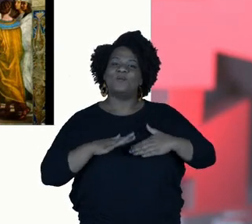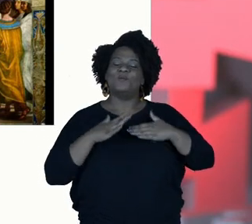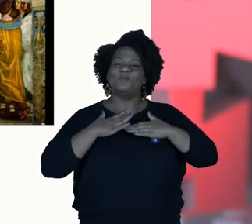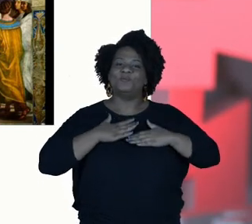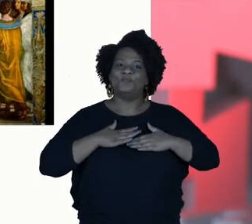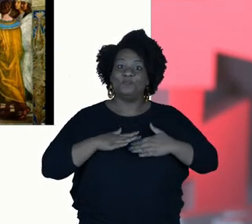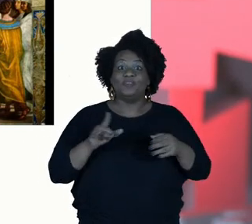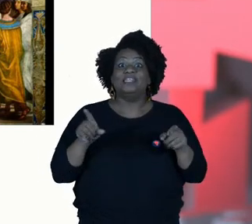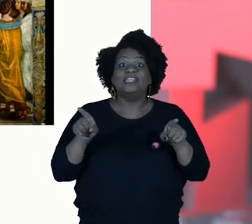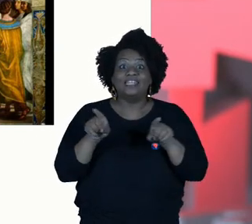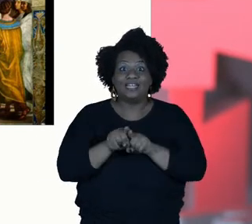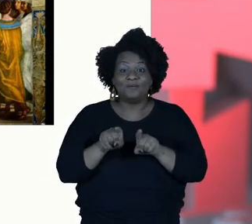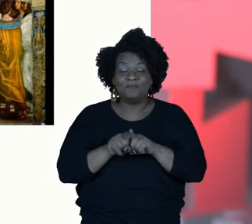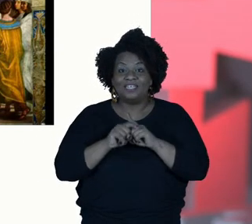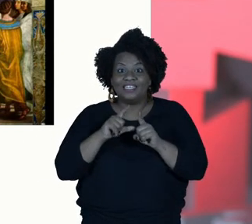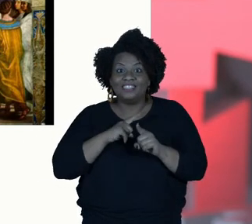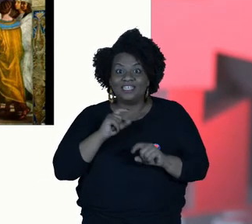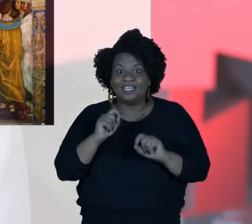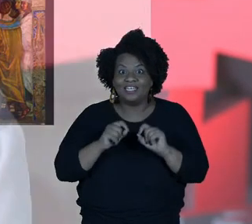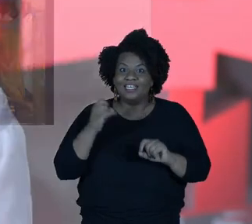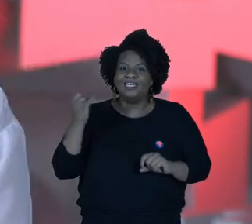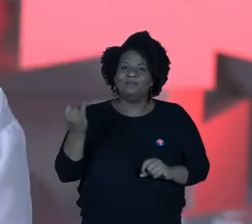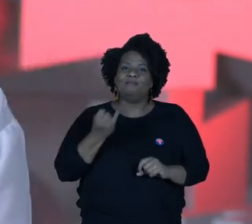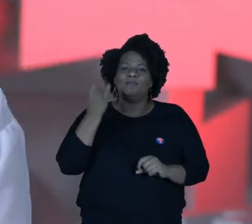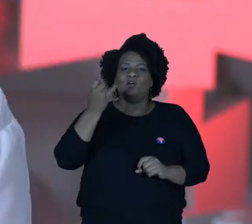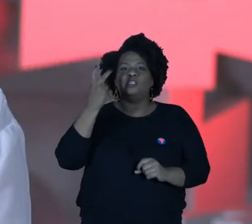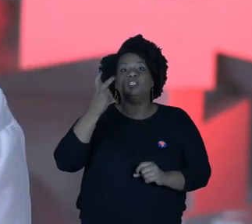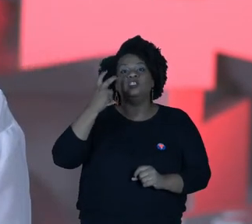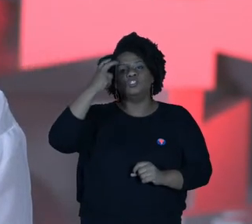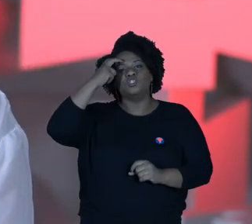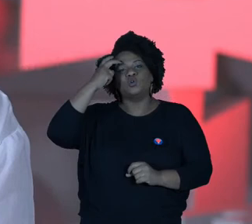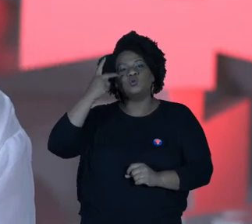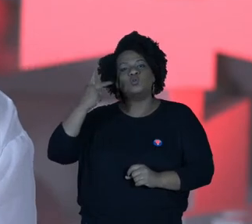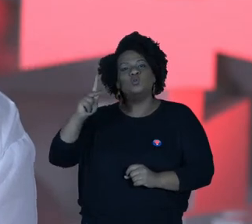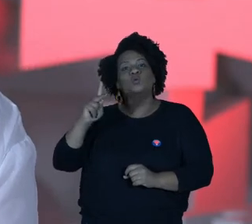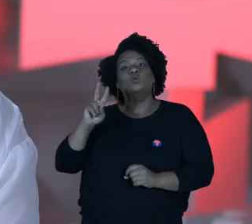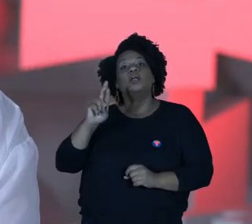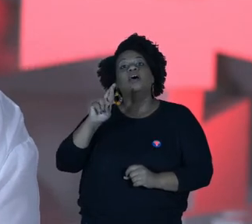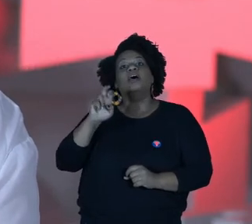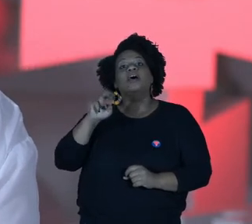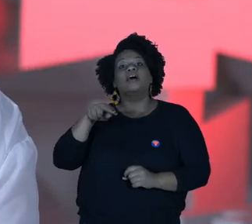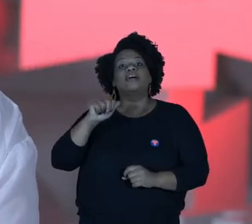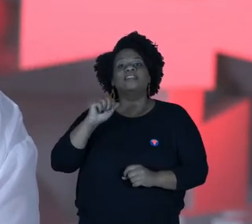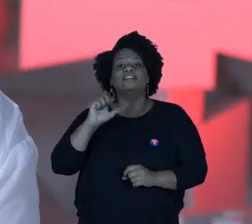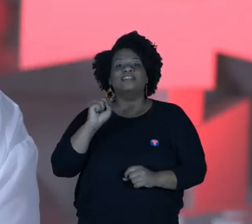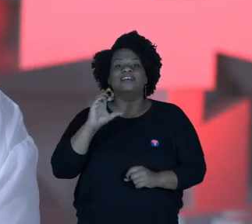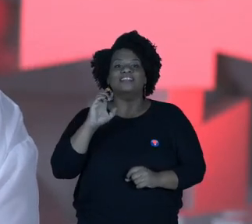Além de tudo isso, existe uma coisa importantíssima na pintura renascentista, porque é o homem que já